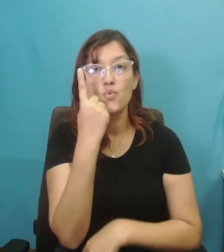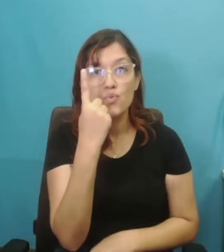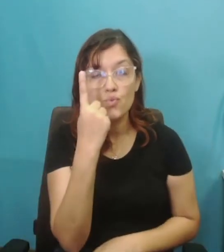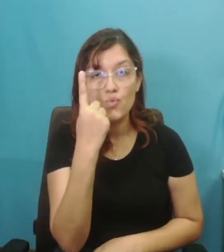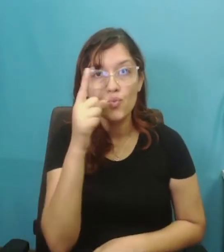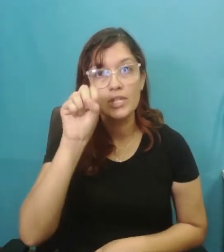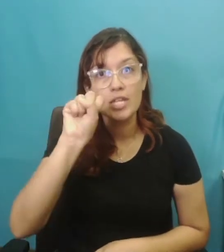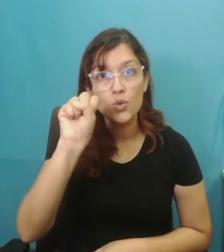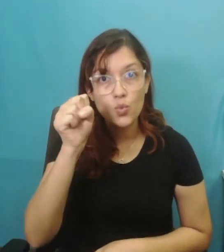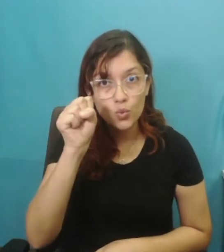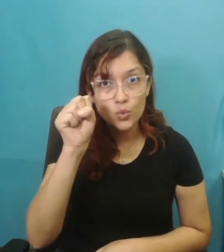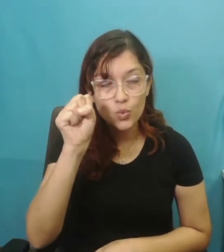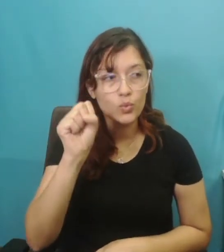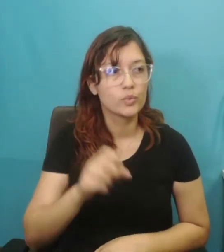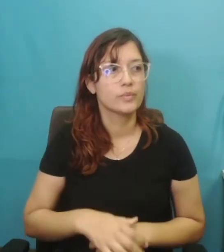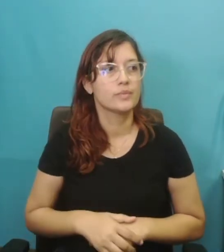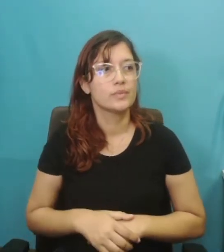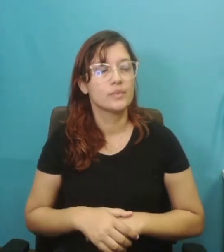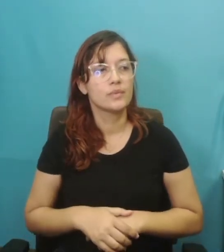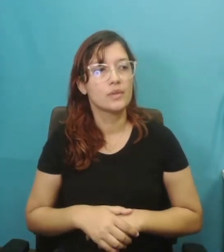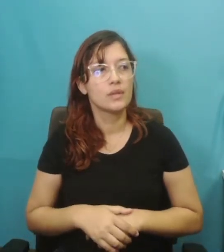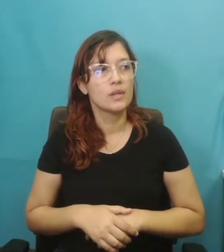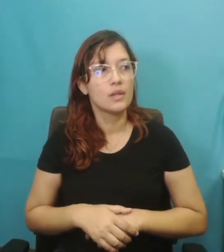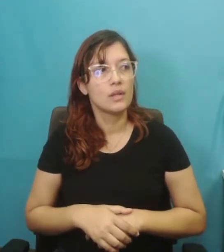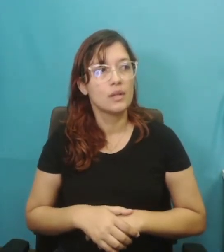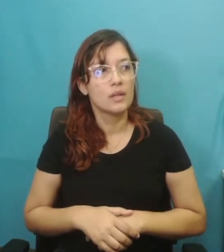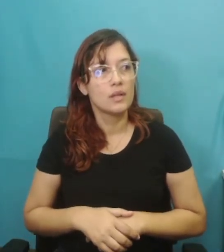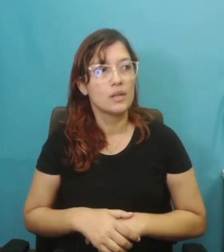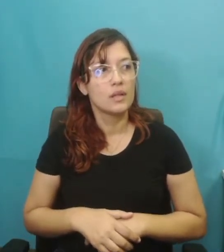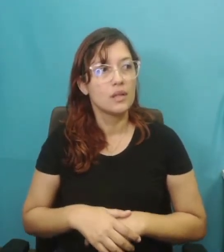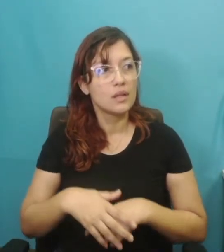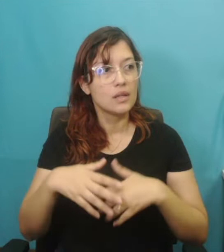movimento durante 1 segundo.